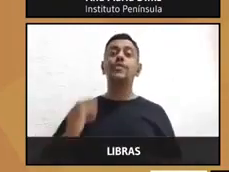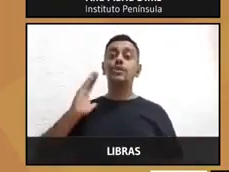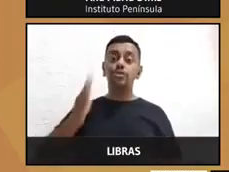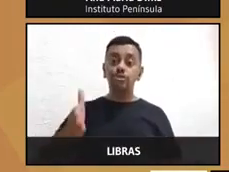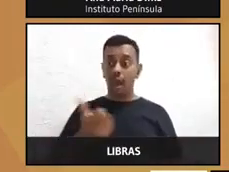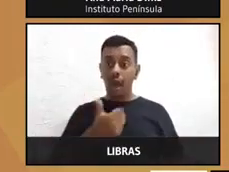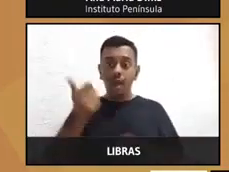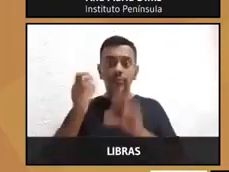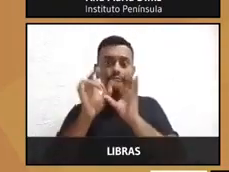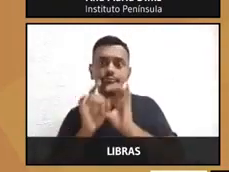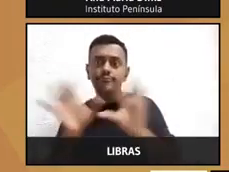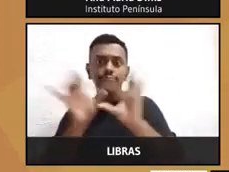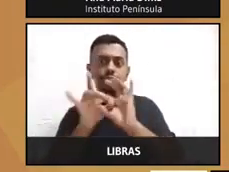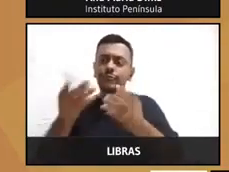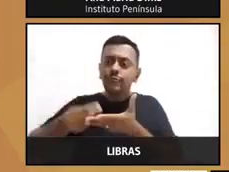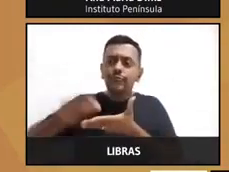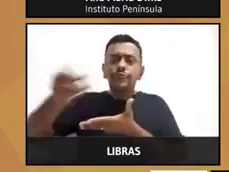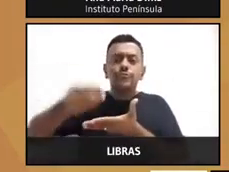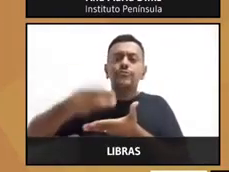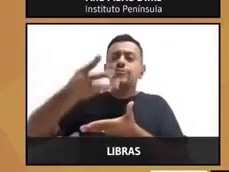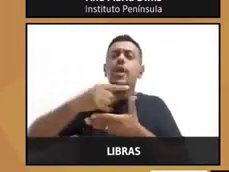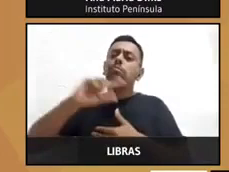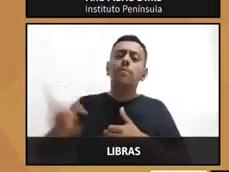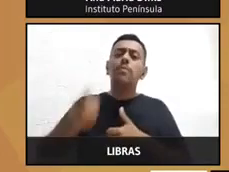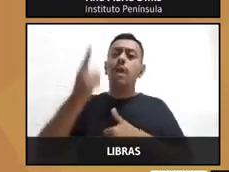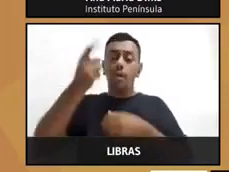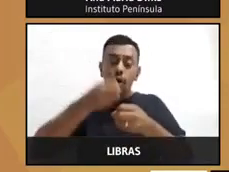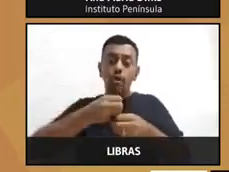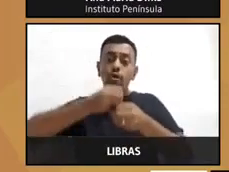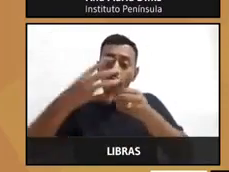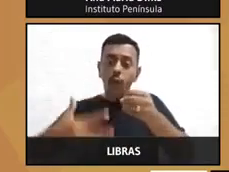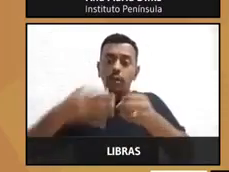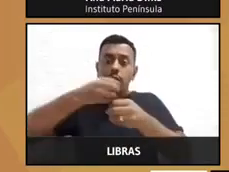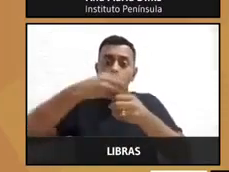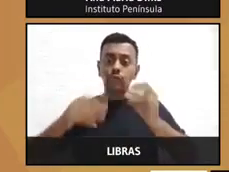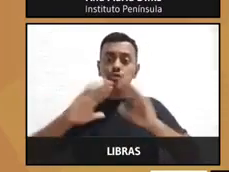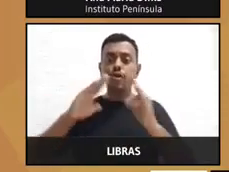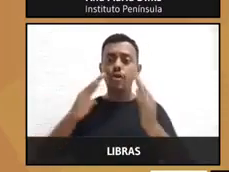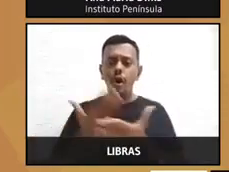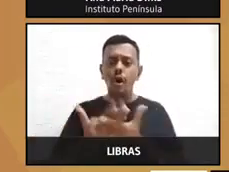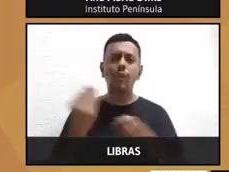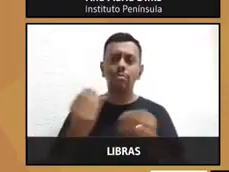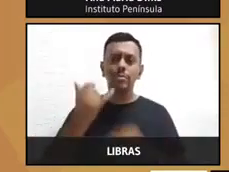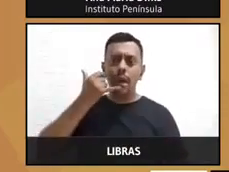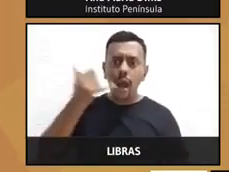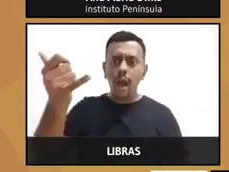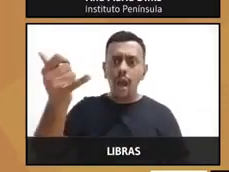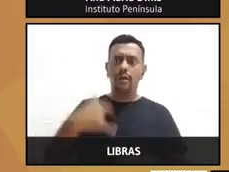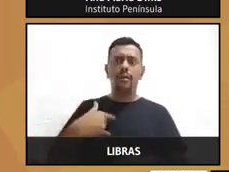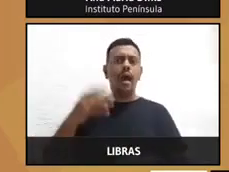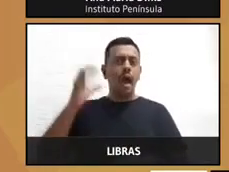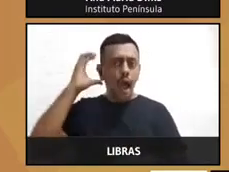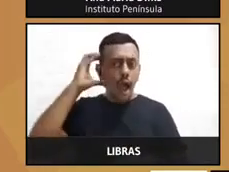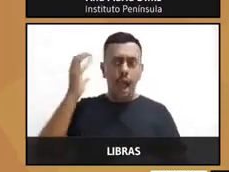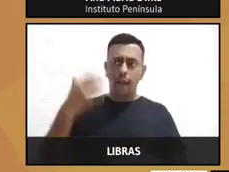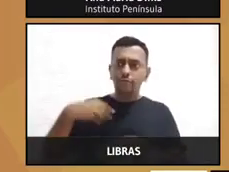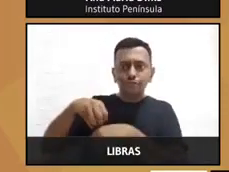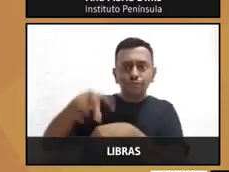disponibilizar gratuitamente conteúdo escolar por telefones, por rádio. As crianças, então,